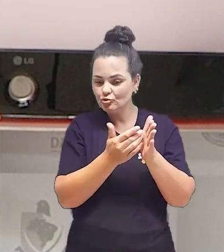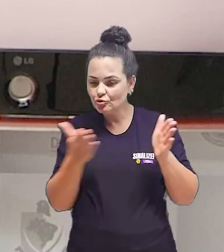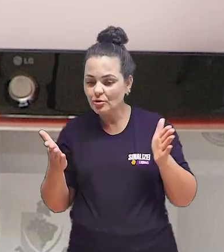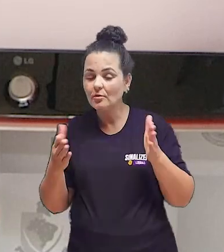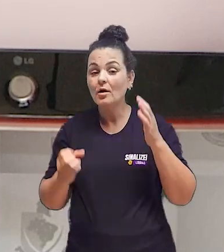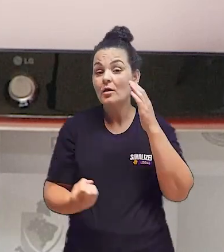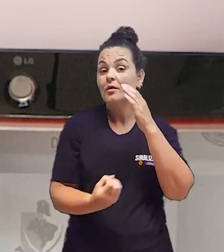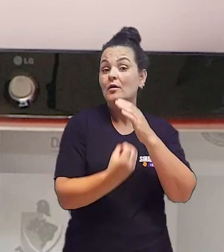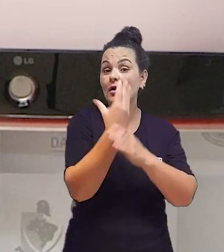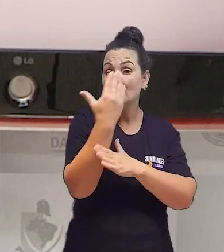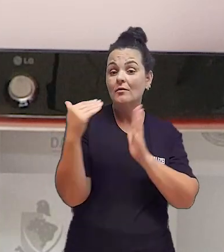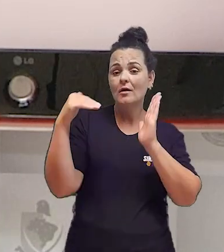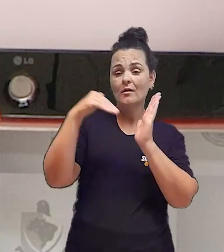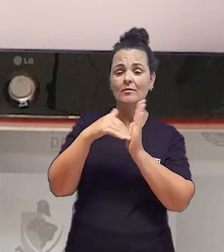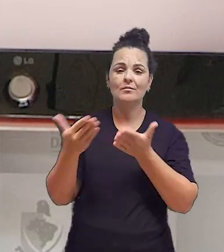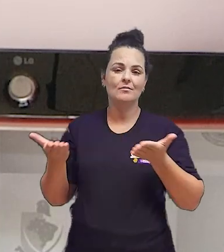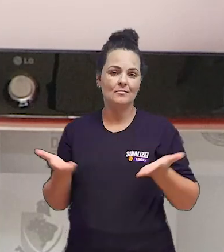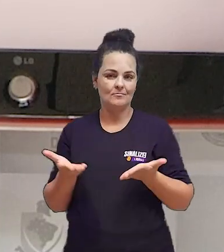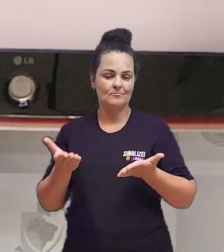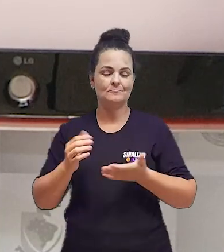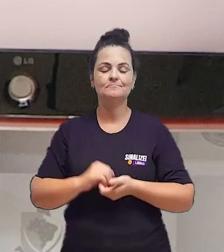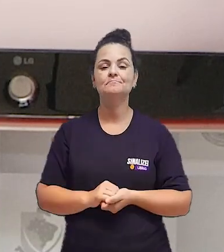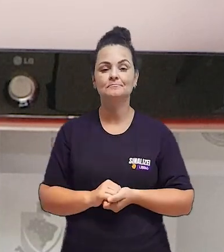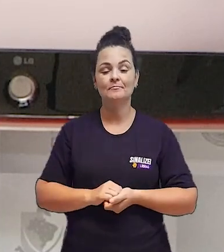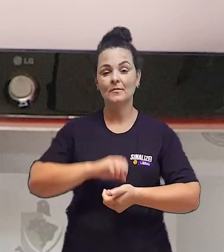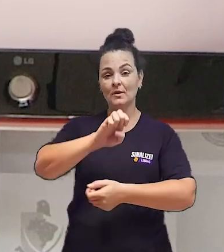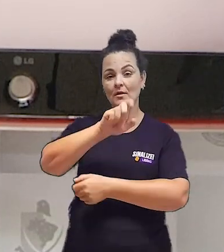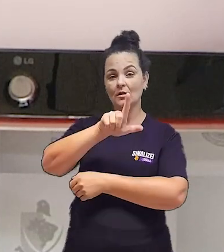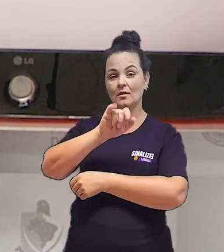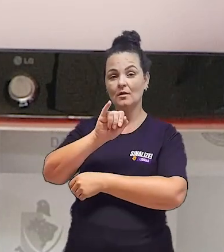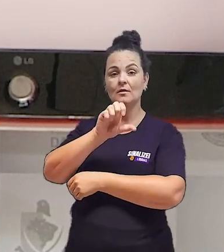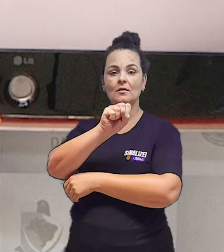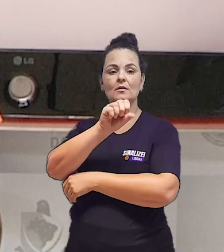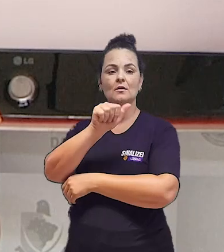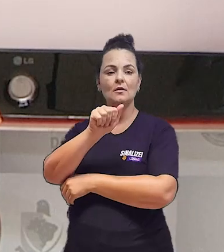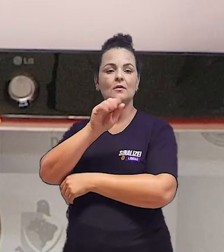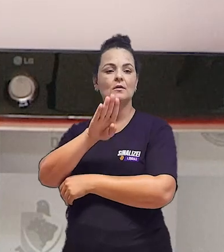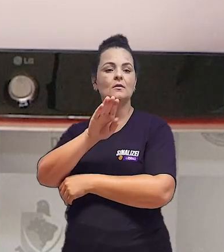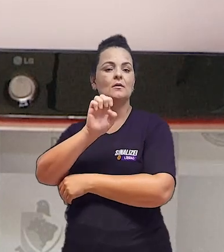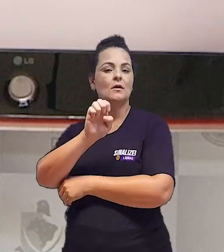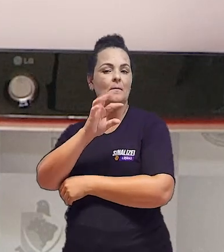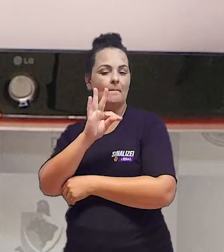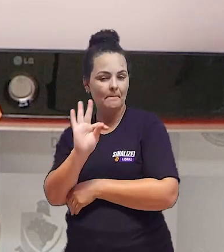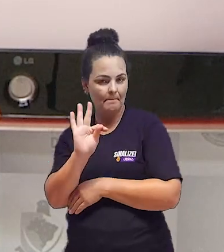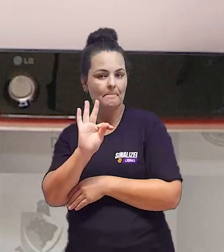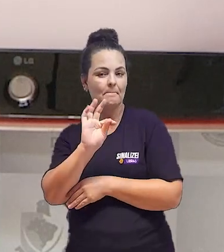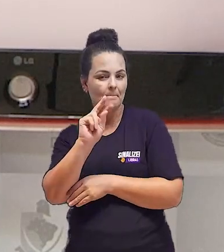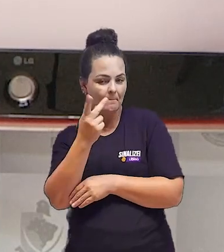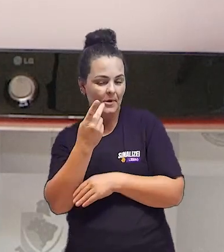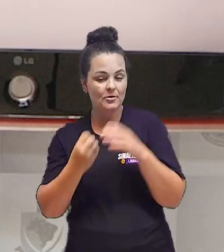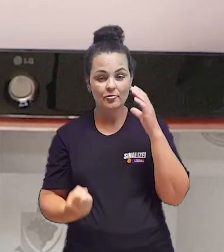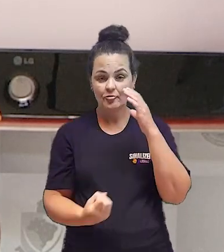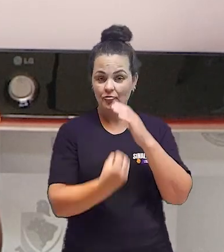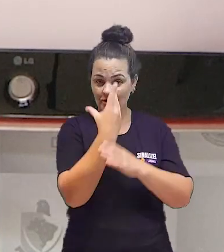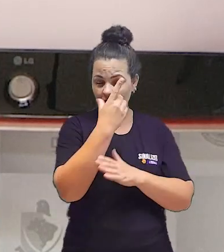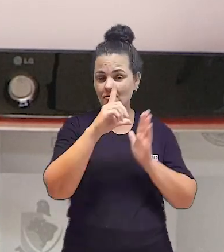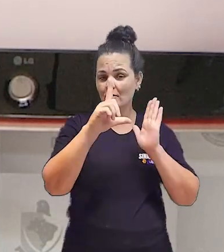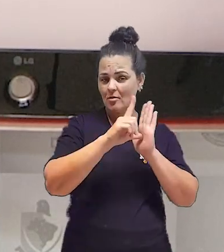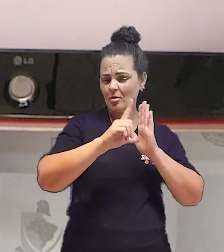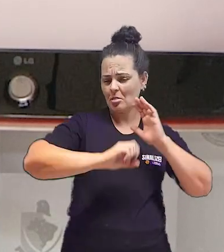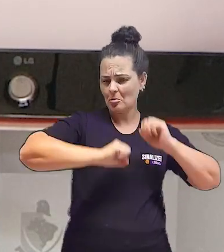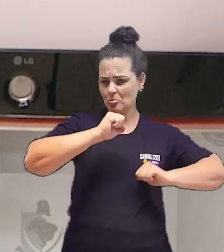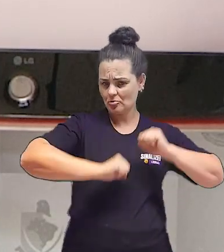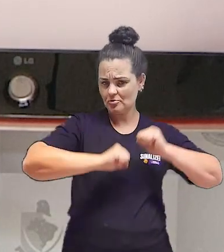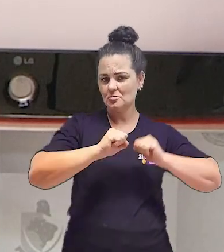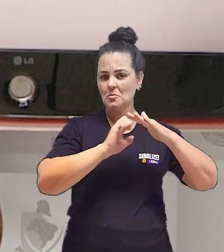percurso desde sua Fundação até os dias atuais elizabe ferracioli Rodrigues fundadora da Jomar Indústria